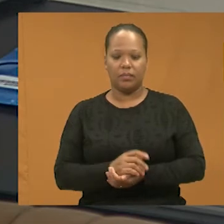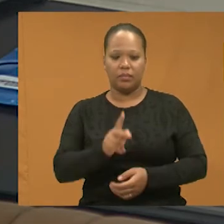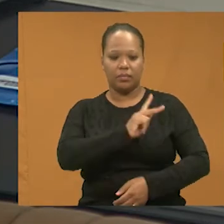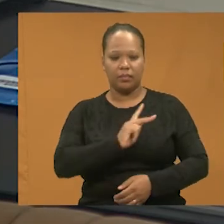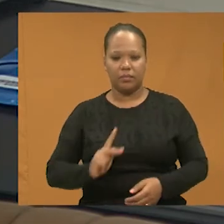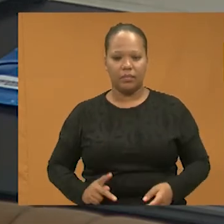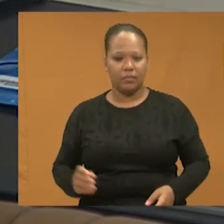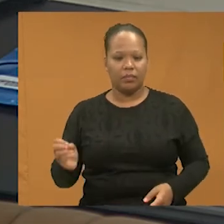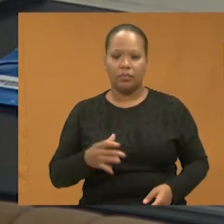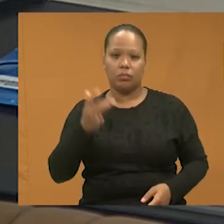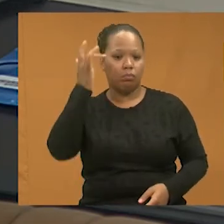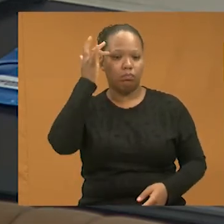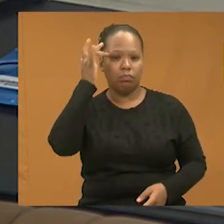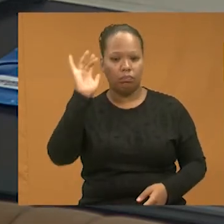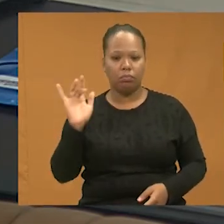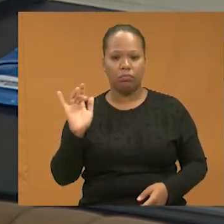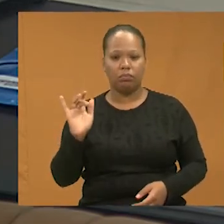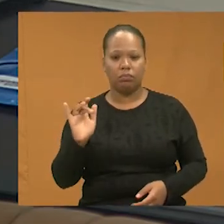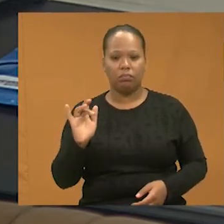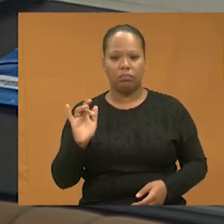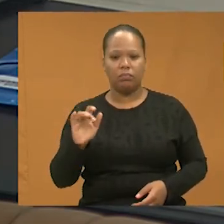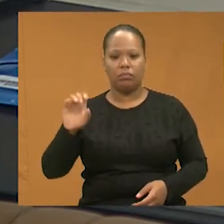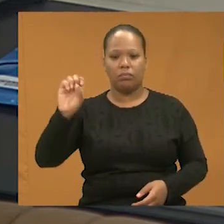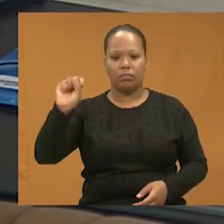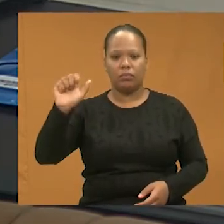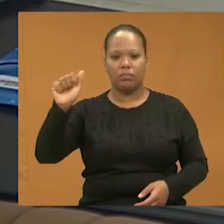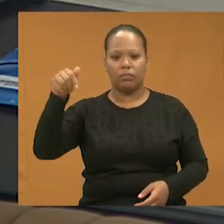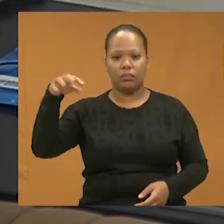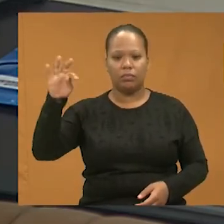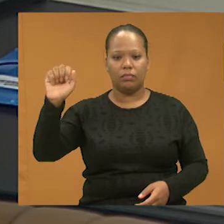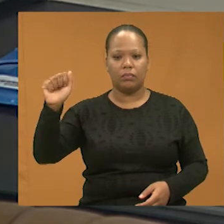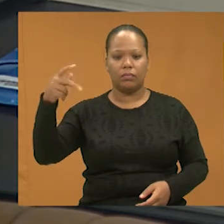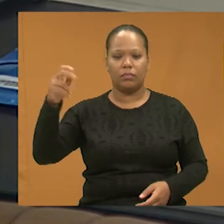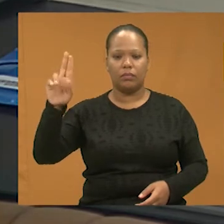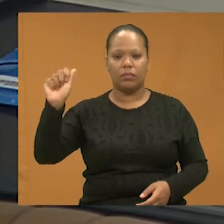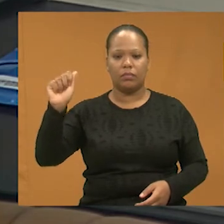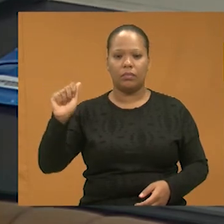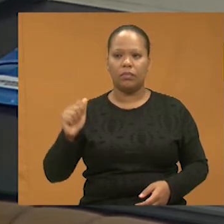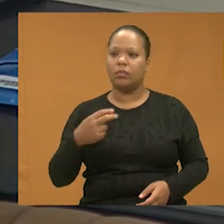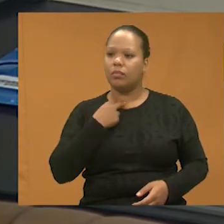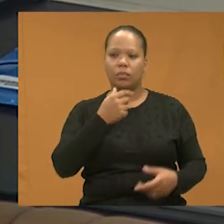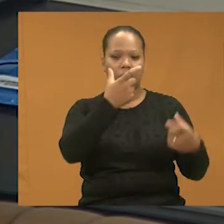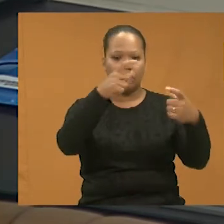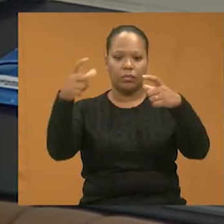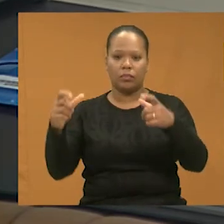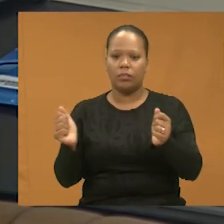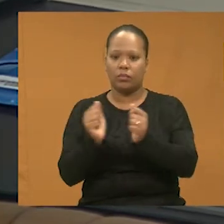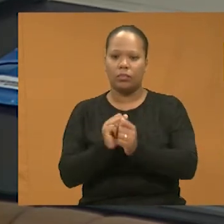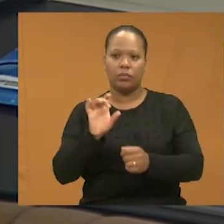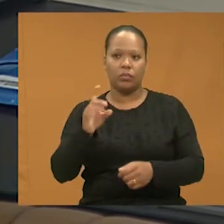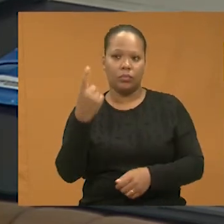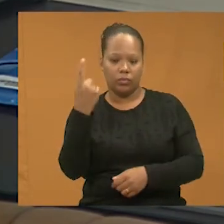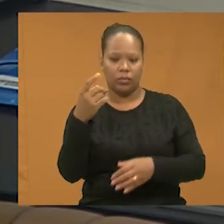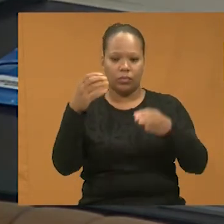vereadores novos aí também não estão sabendo. Se for do Santa Paula, é só do Santa Paula, não pode para outros bairros. Senão, fica difícil pedir